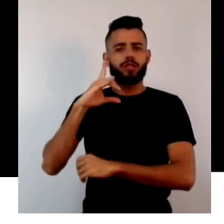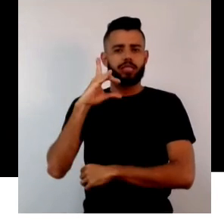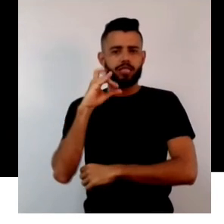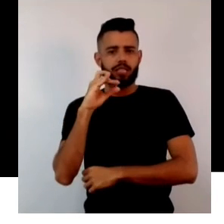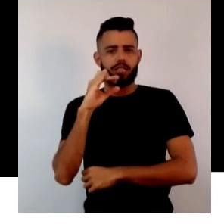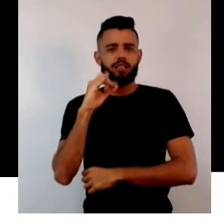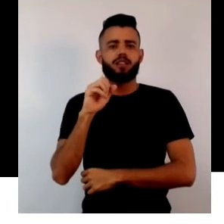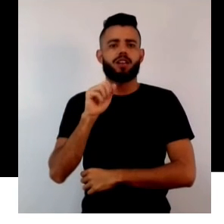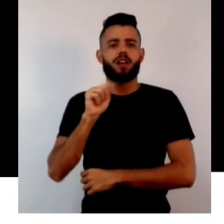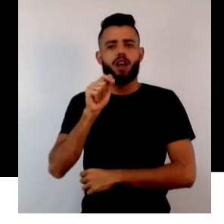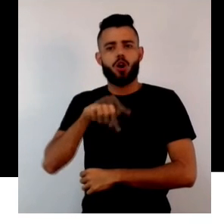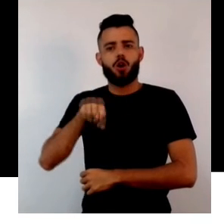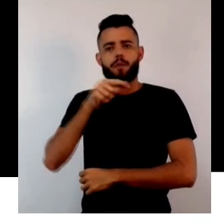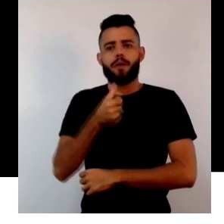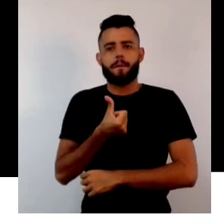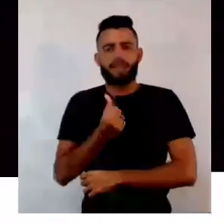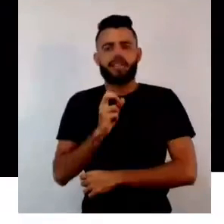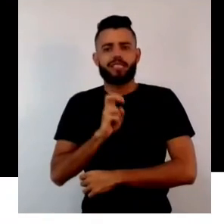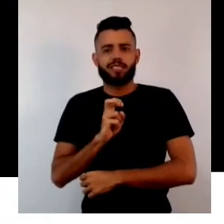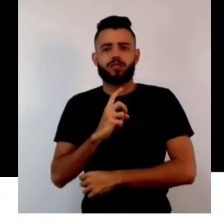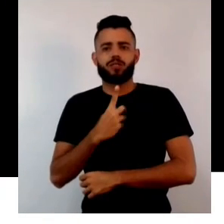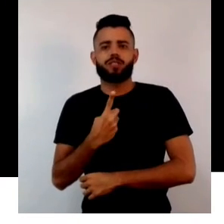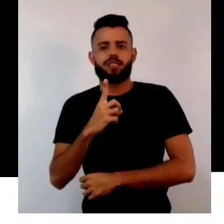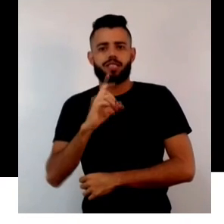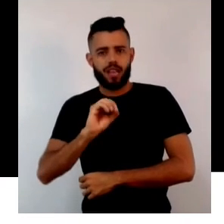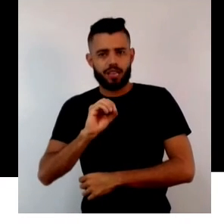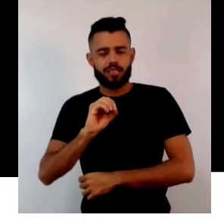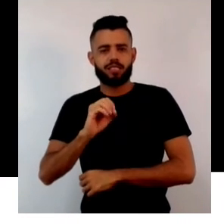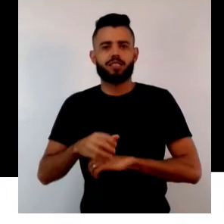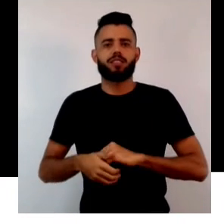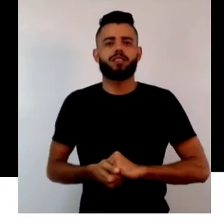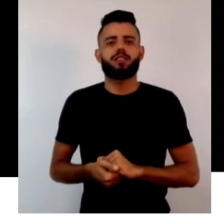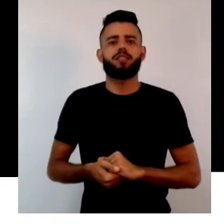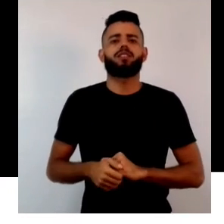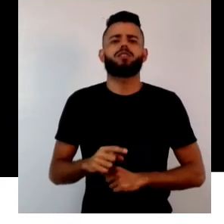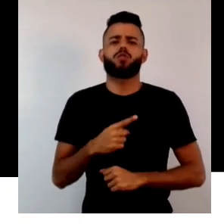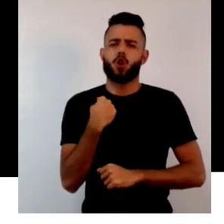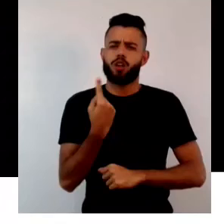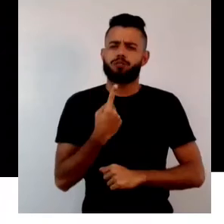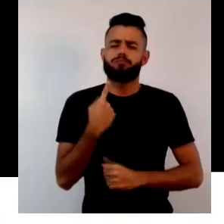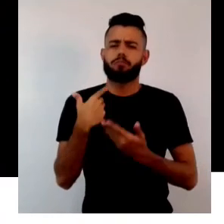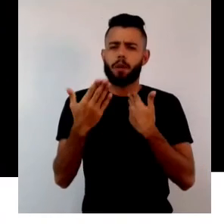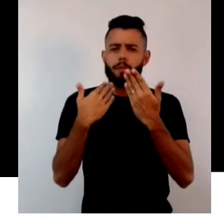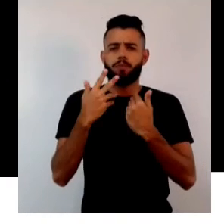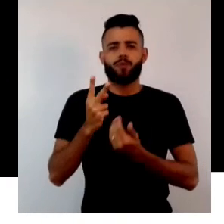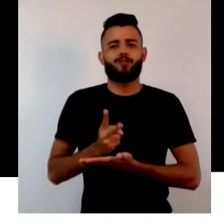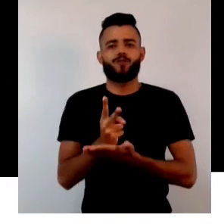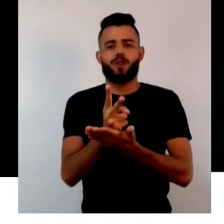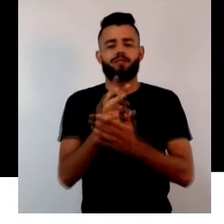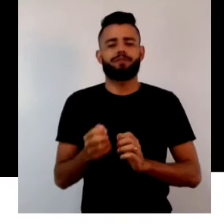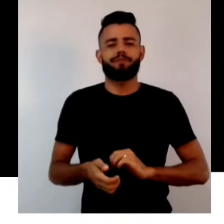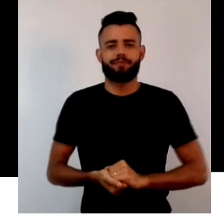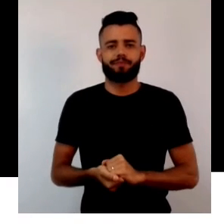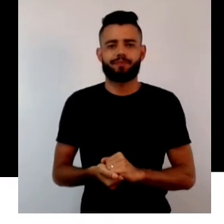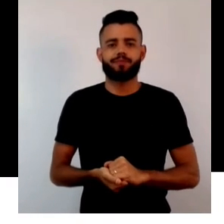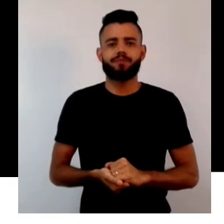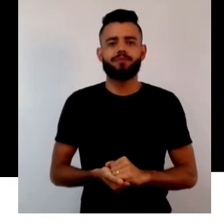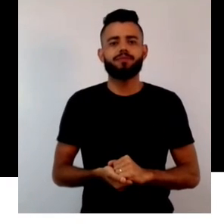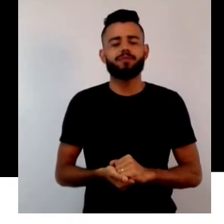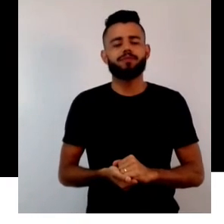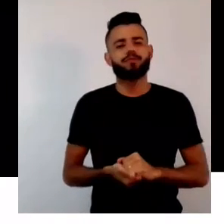por extenso. Estamos aí para continuar esse papo. Me agradeço pelo